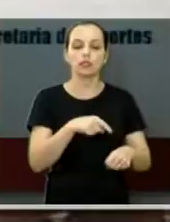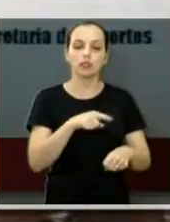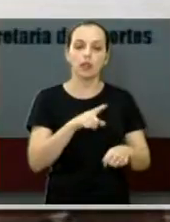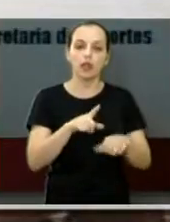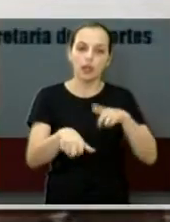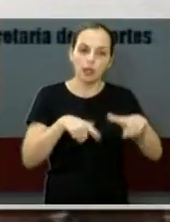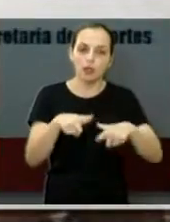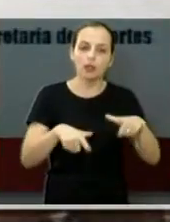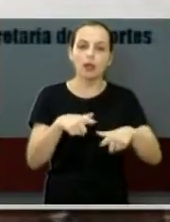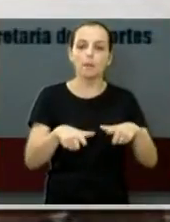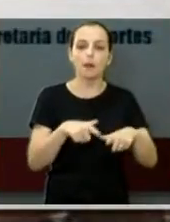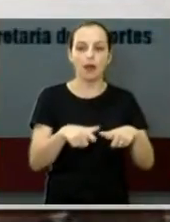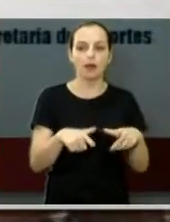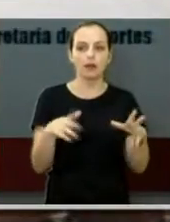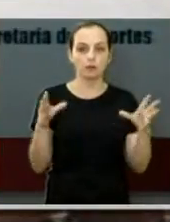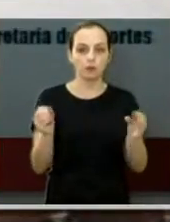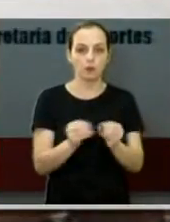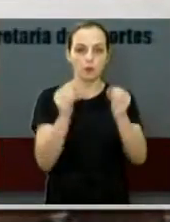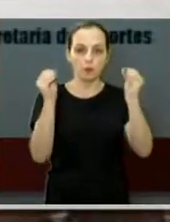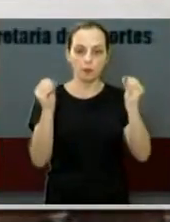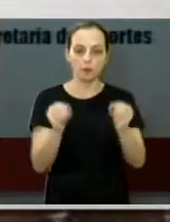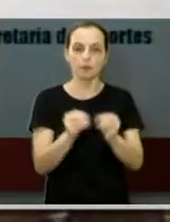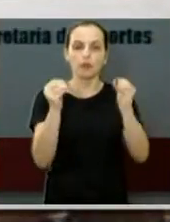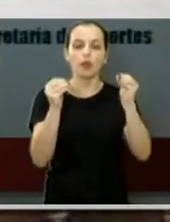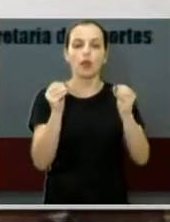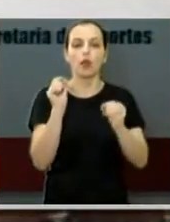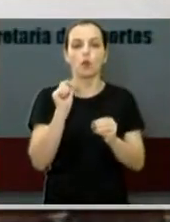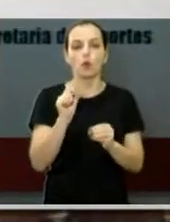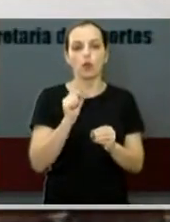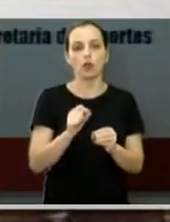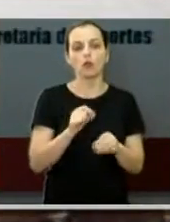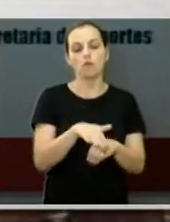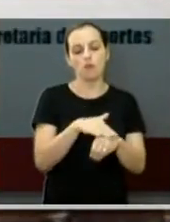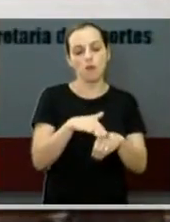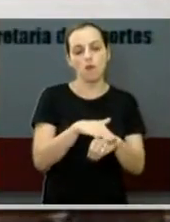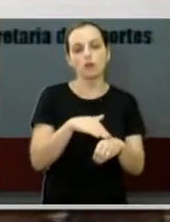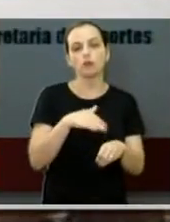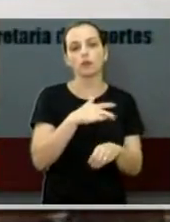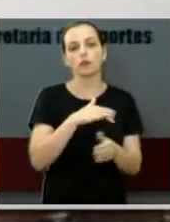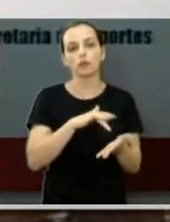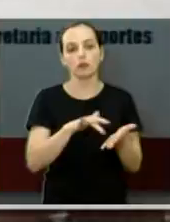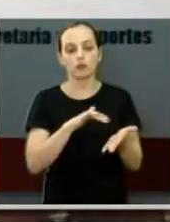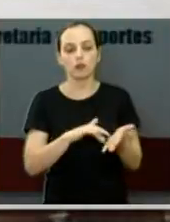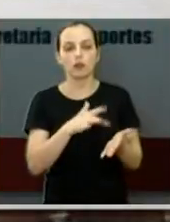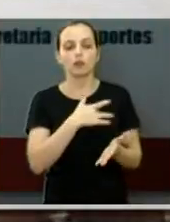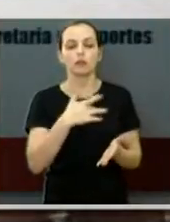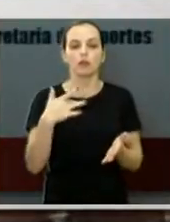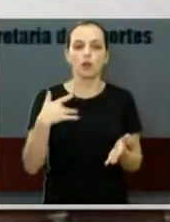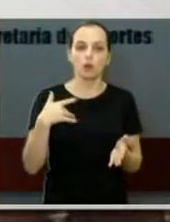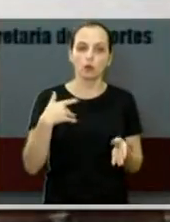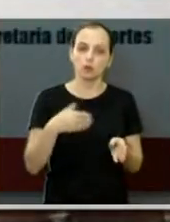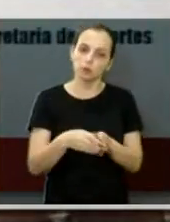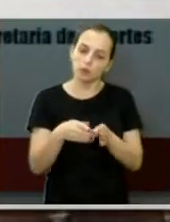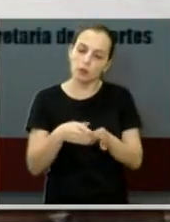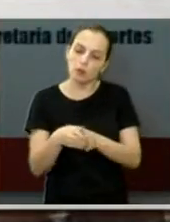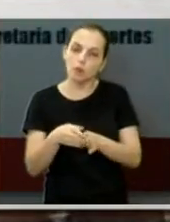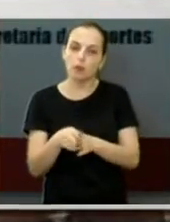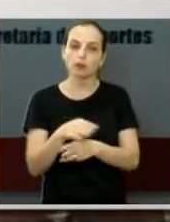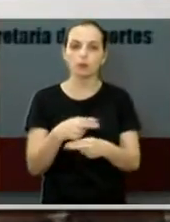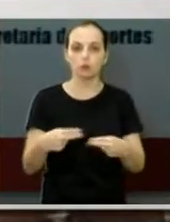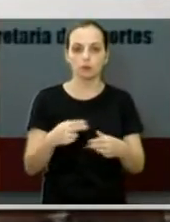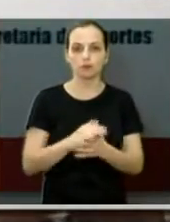situação está bem complicada mesmo, mas já conversamos com a Secretaria de Saúde, que está encaminhando a resolução dos problemas. Pode passar, por